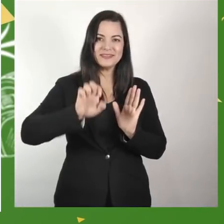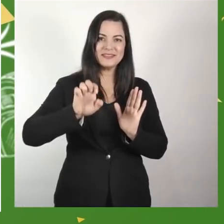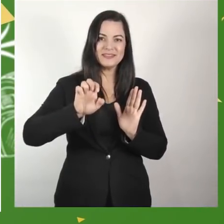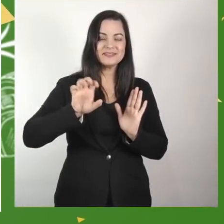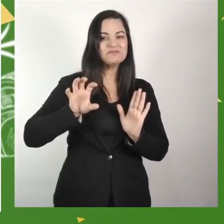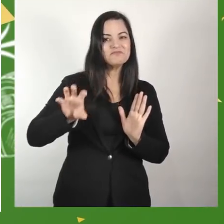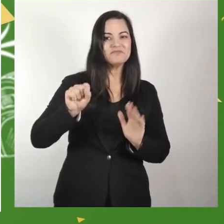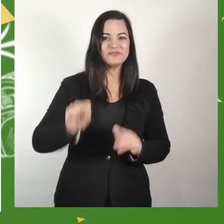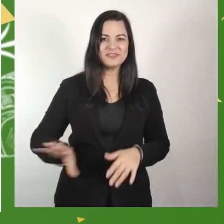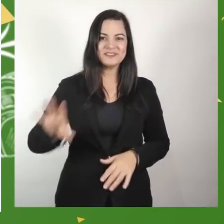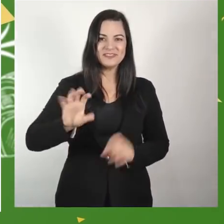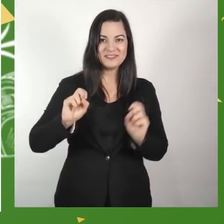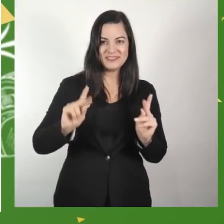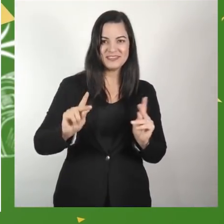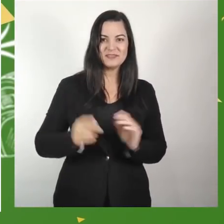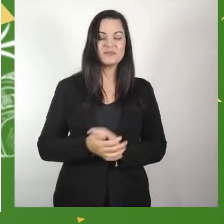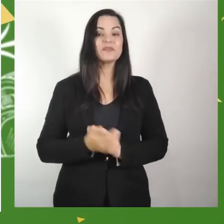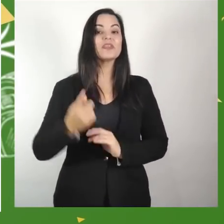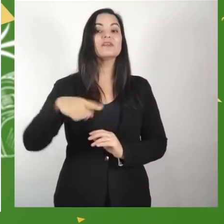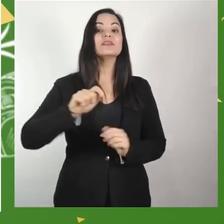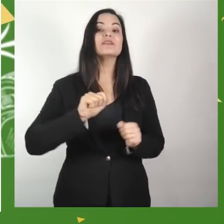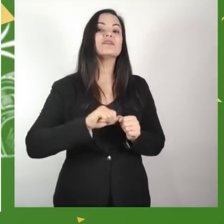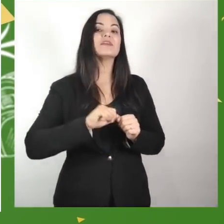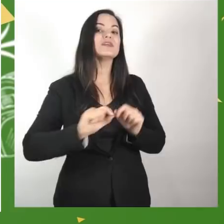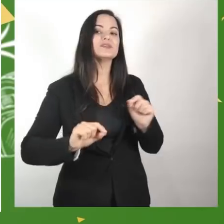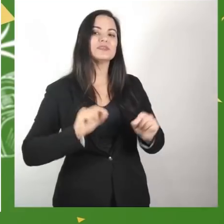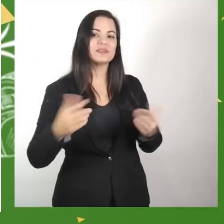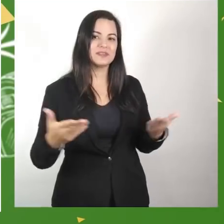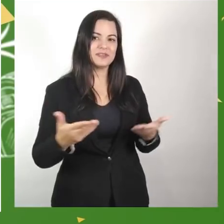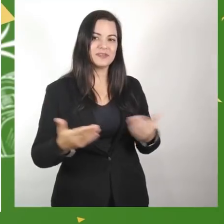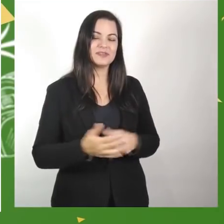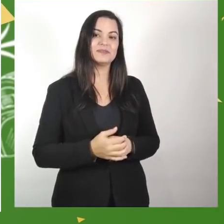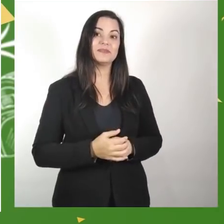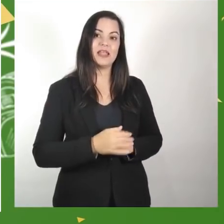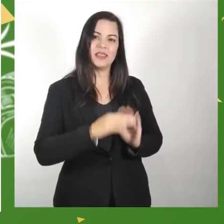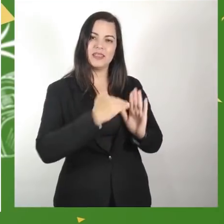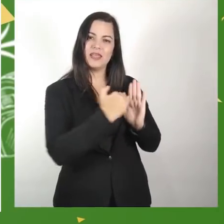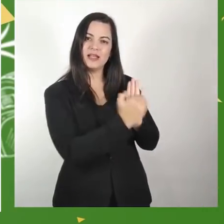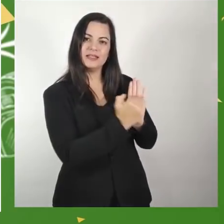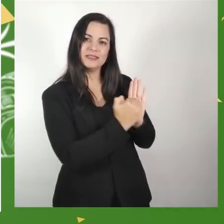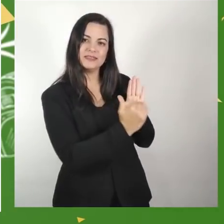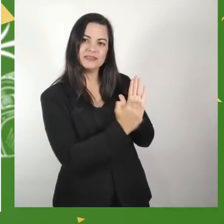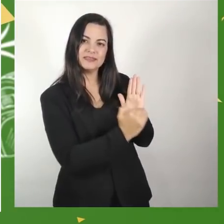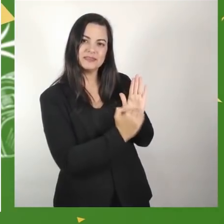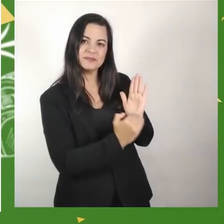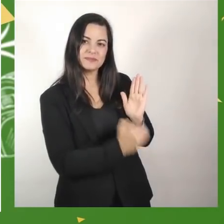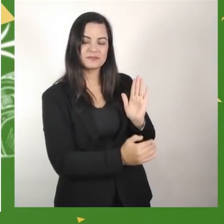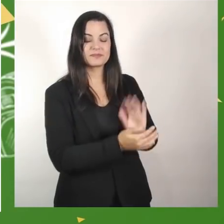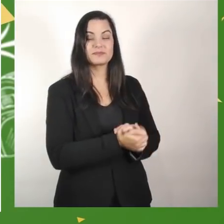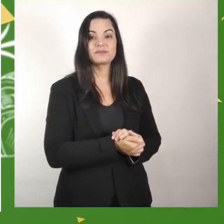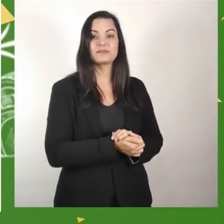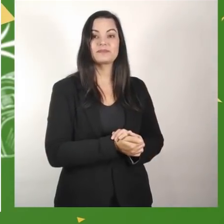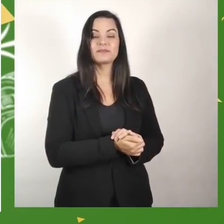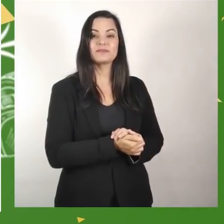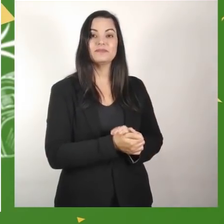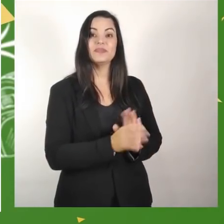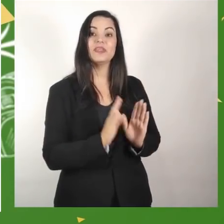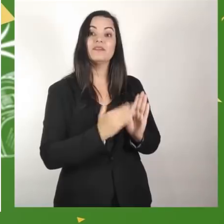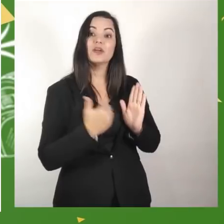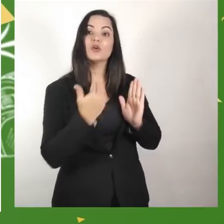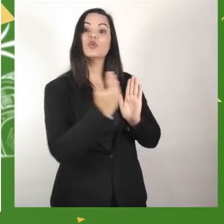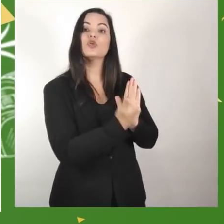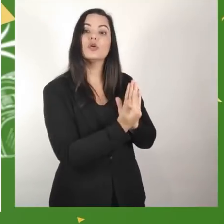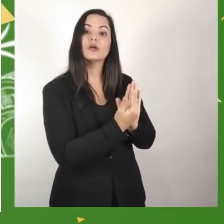região sudeste, tá bom? Então, o que você vai fazer? Você vai ter a lista de palavras, você